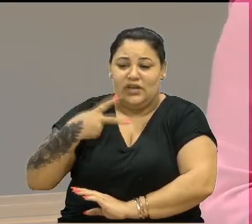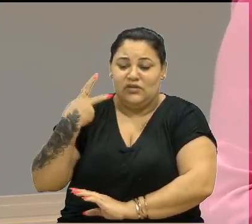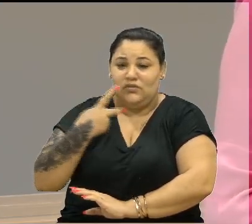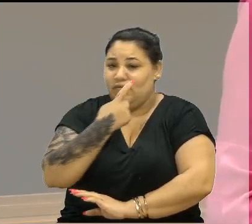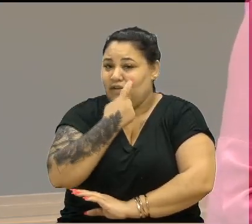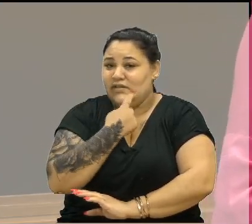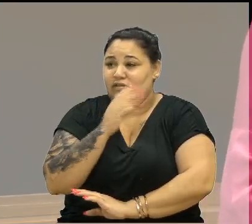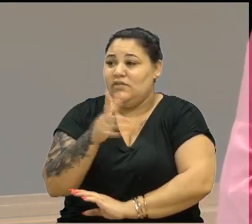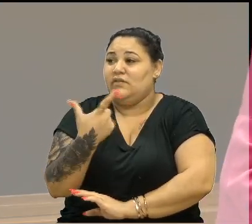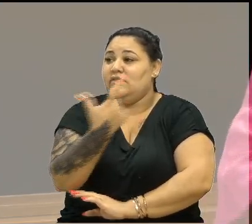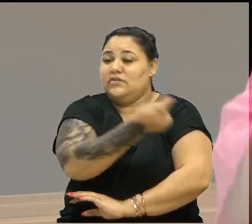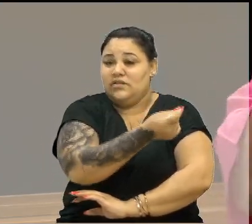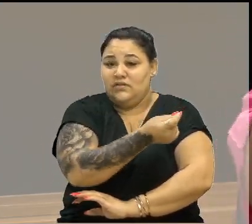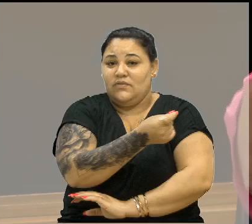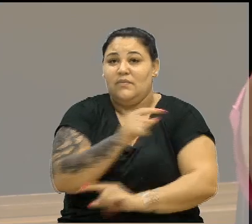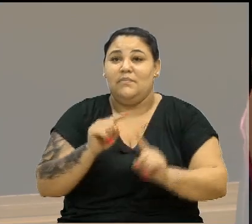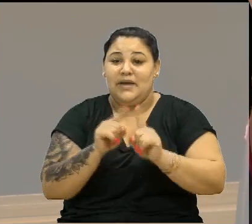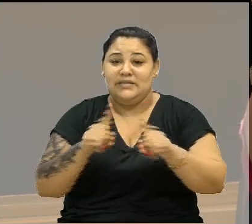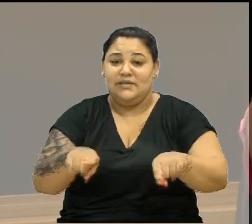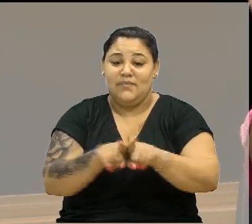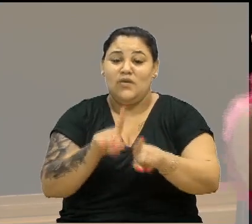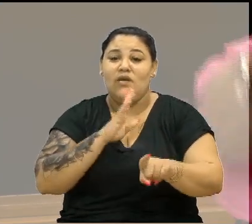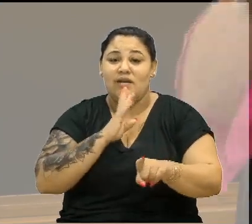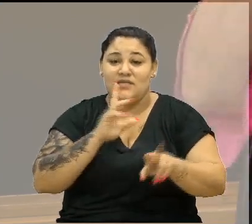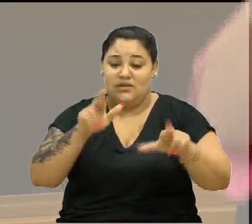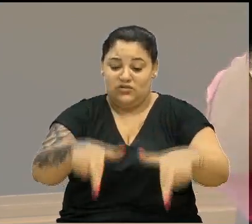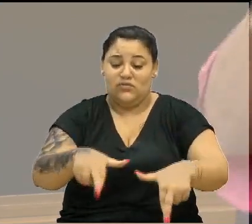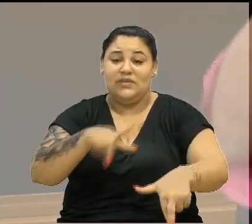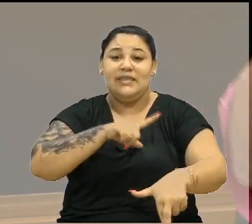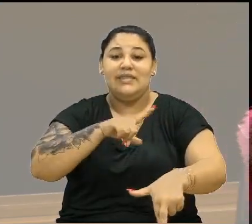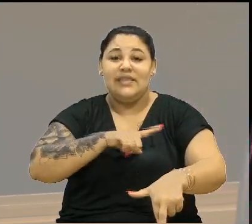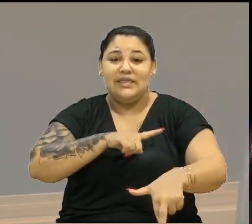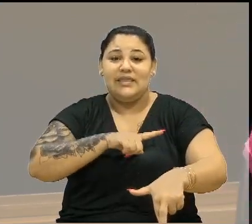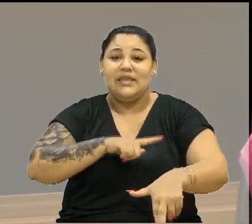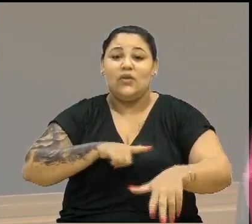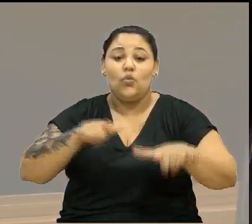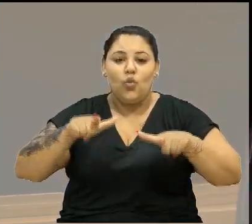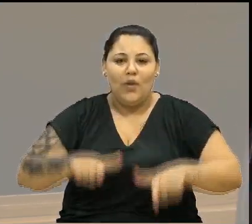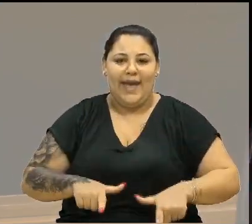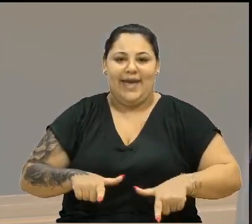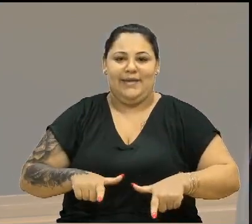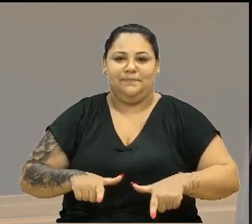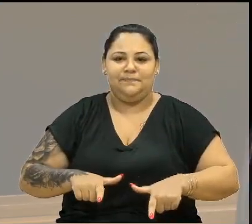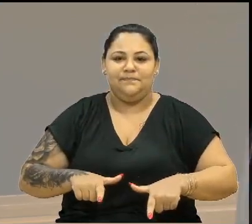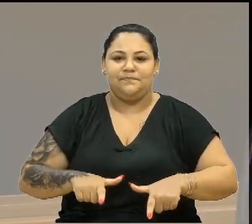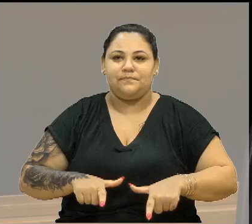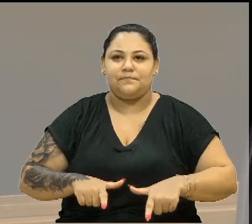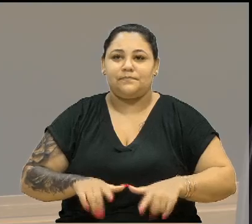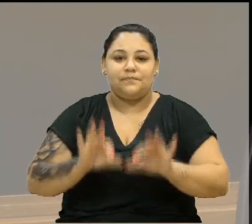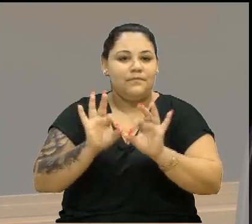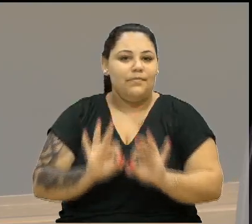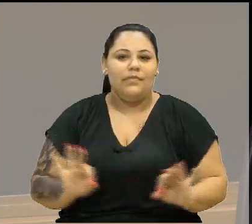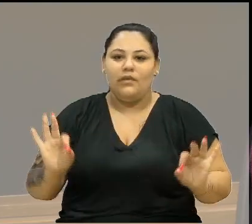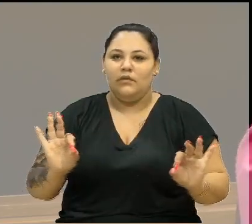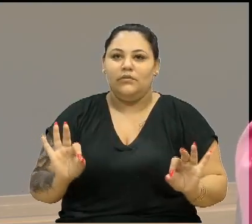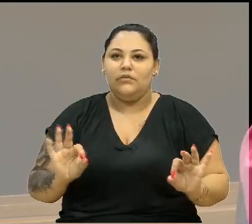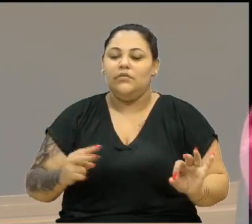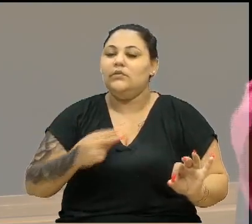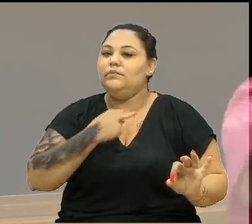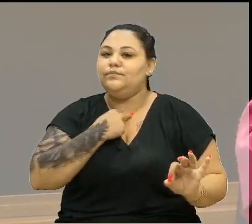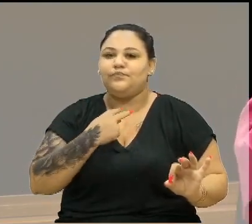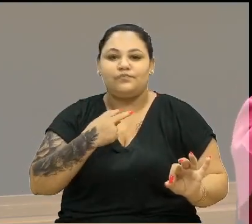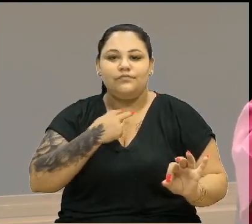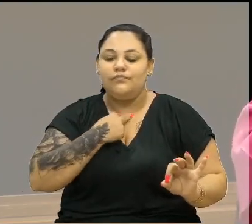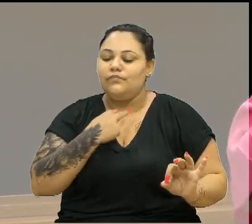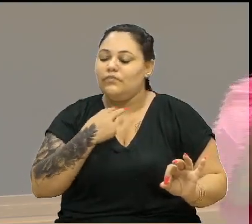também conhece aquela região. Tem um lugar que simplesmente não tem como subir o caminhão